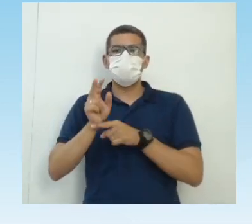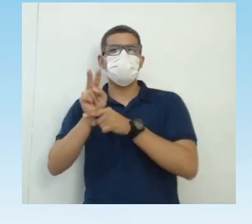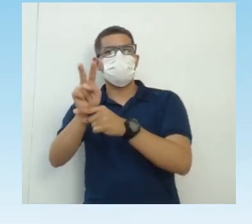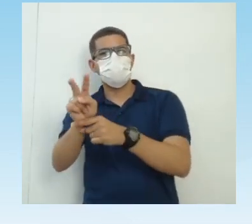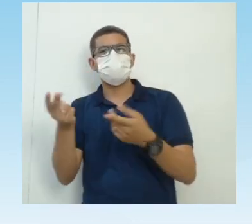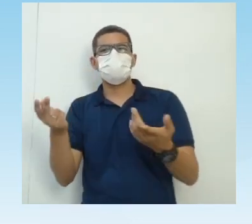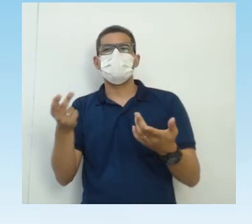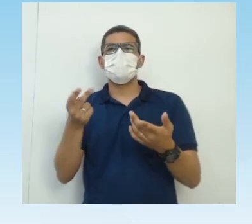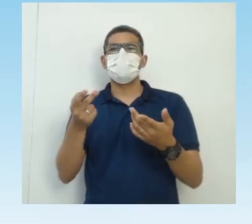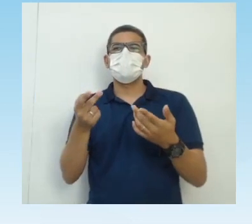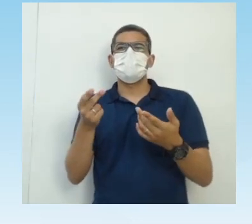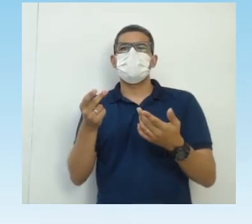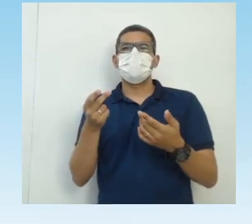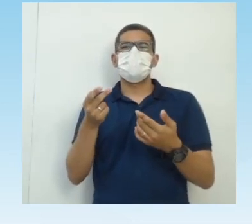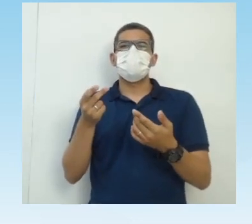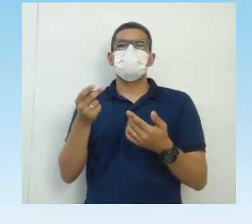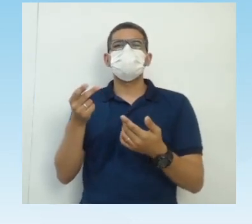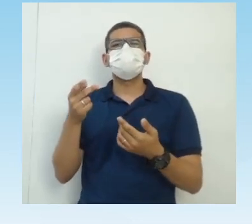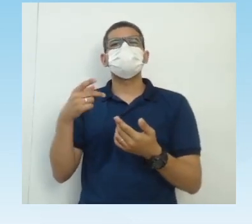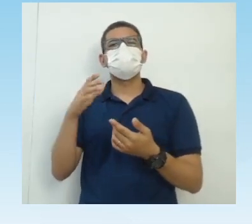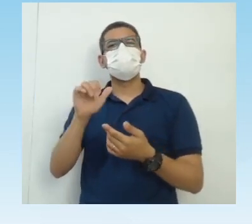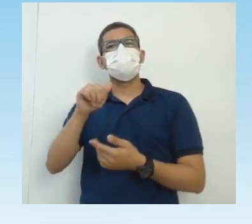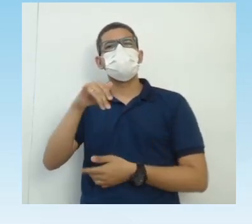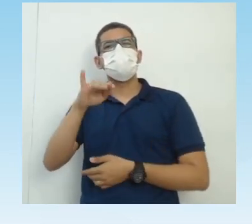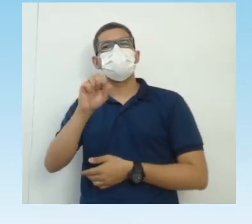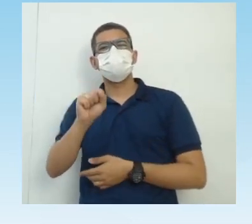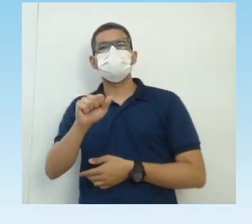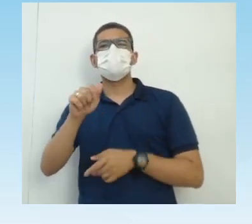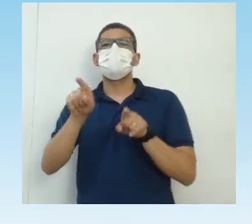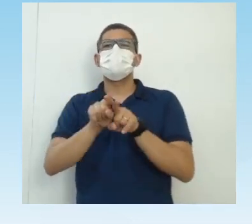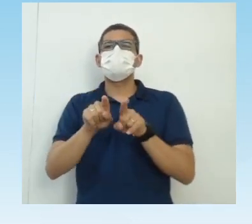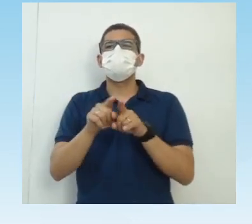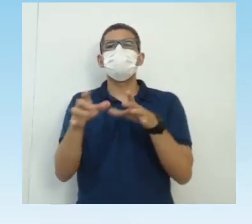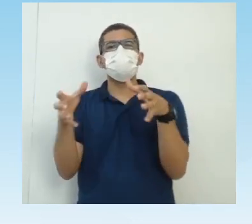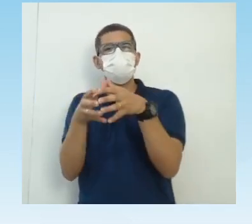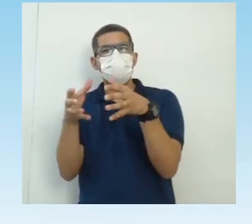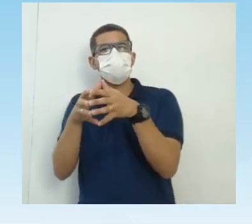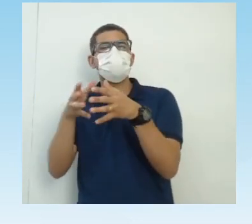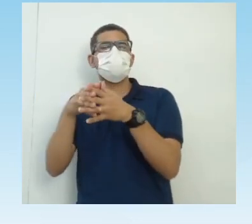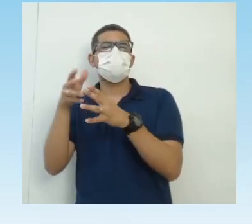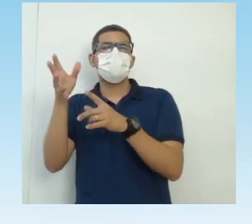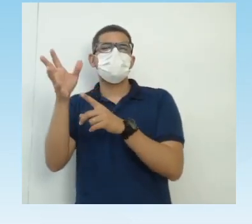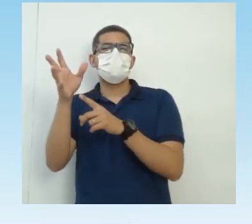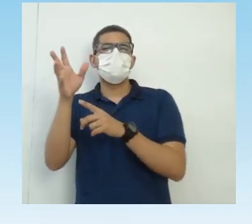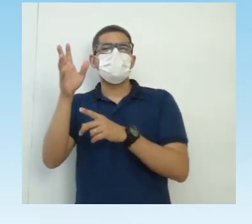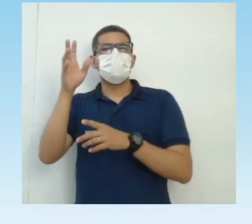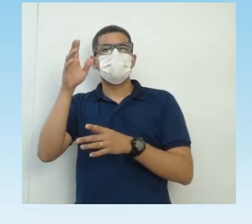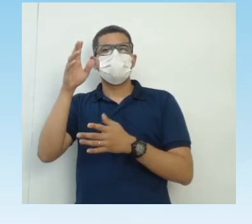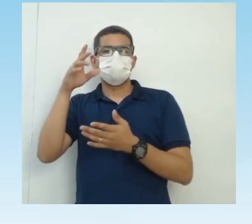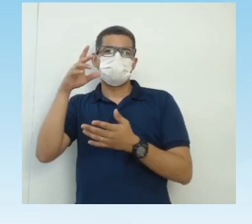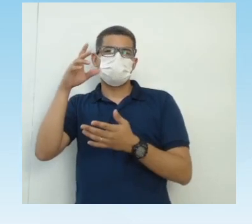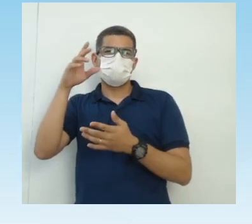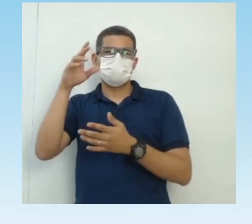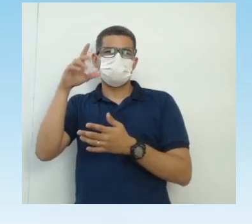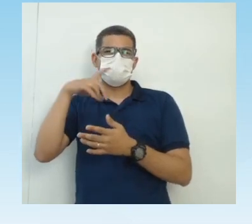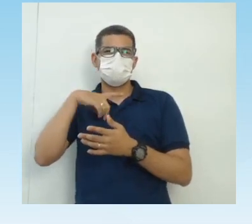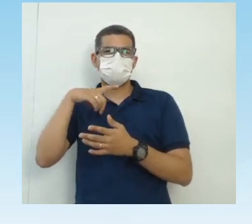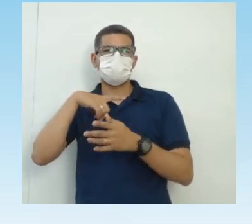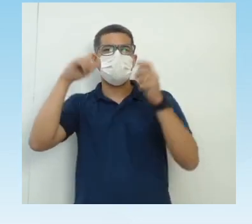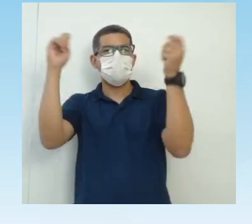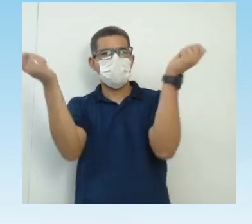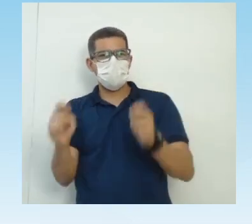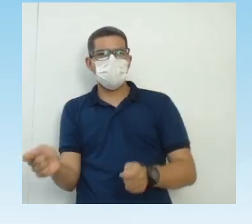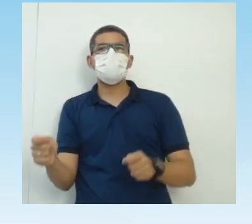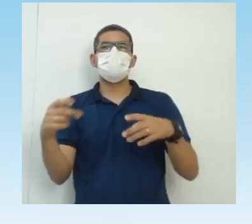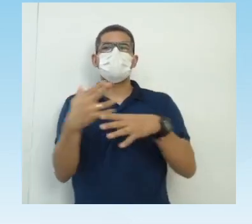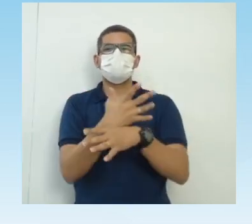sendo aumentada logo em seguida com a participação dos artesãos urbanos. Durante muito tempo, o poder político esteve